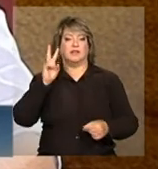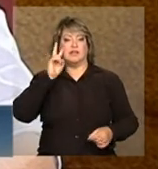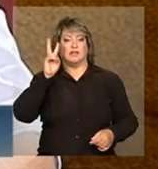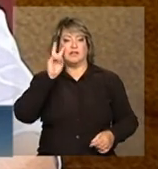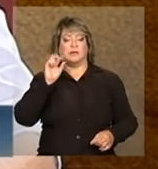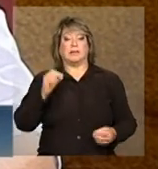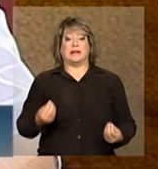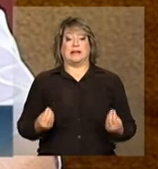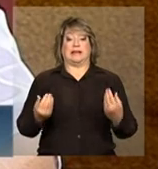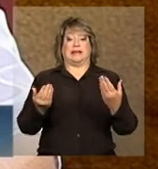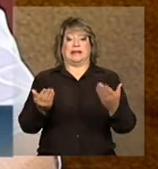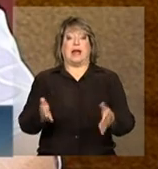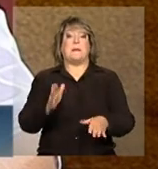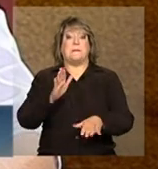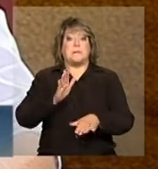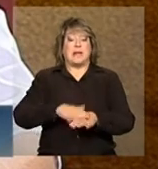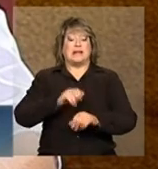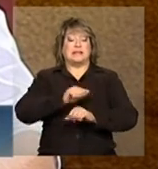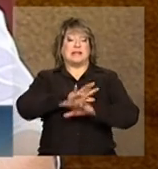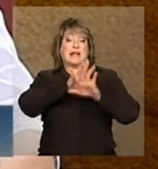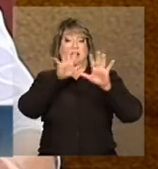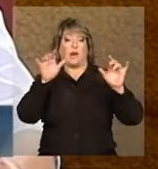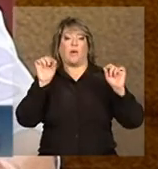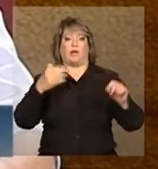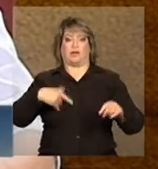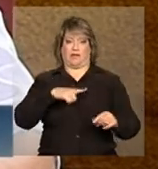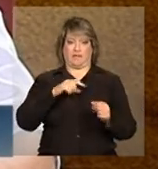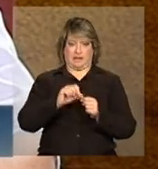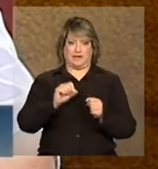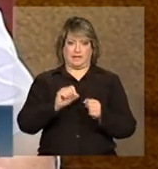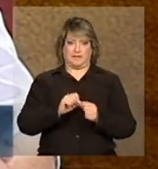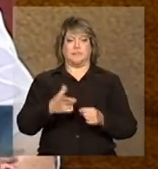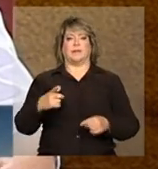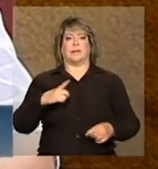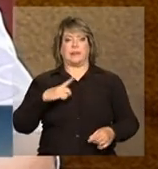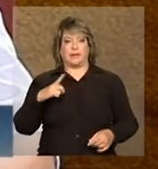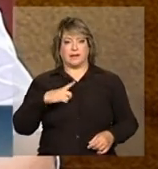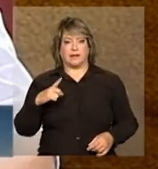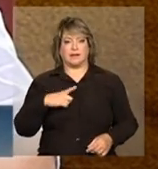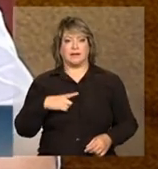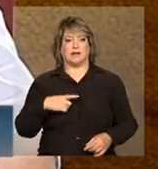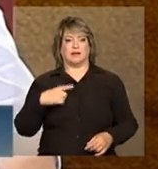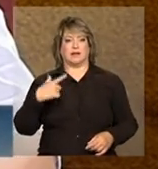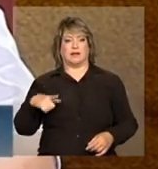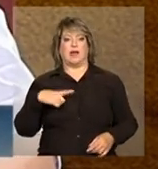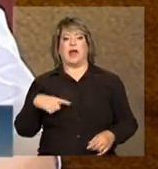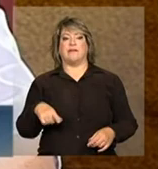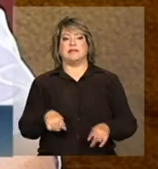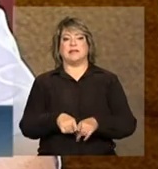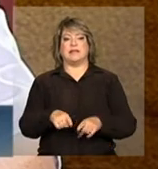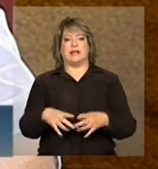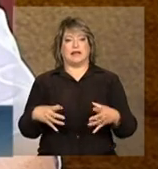de dar mais transparência ao que nós estamos fazendo. Tem outras iniciativas, como escola virtual,